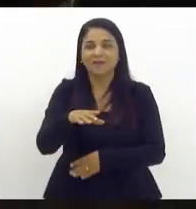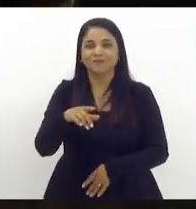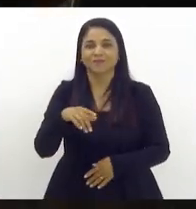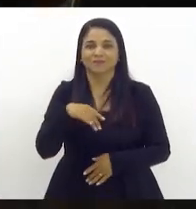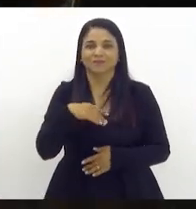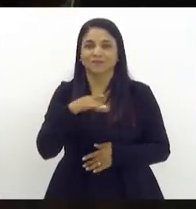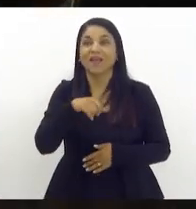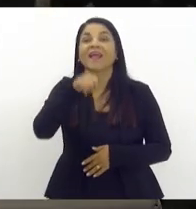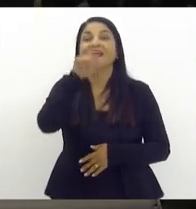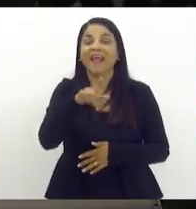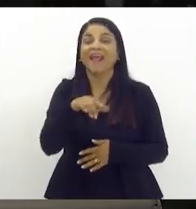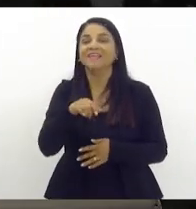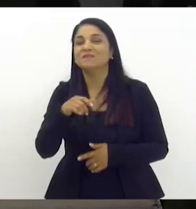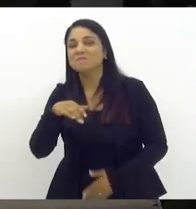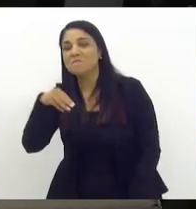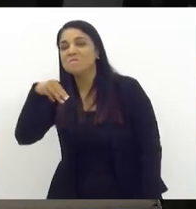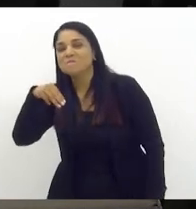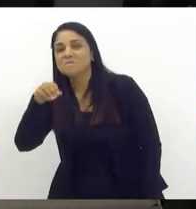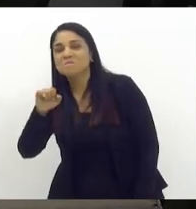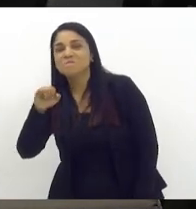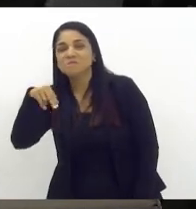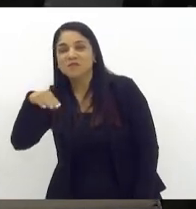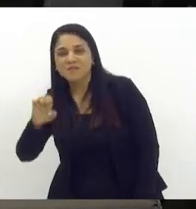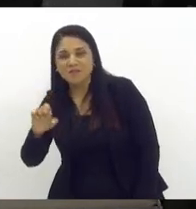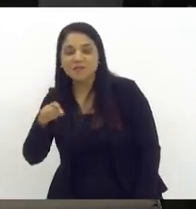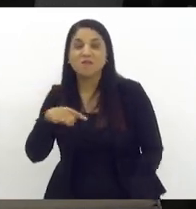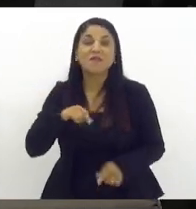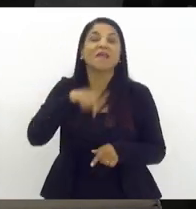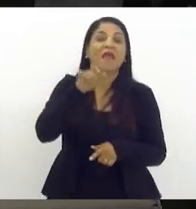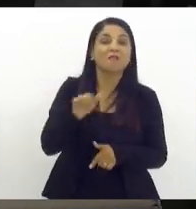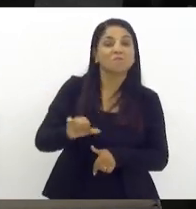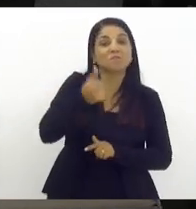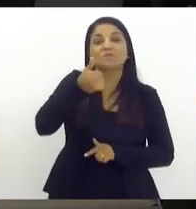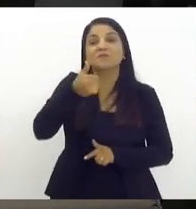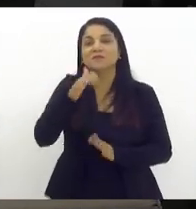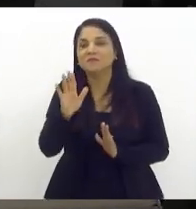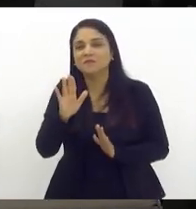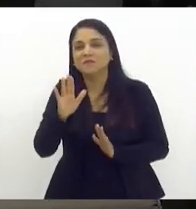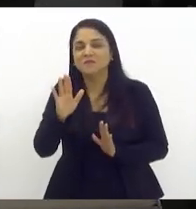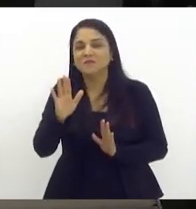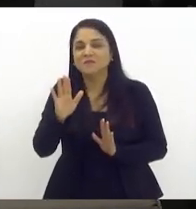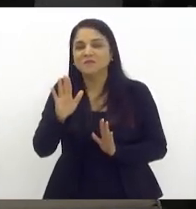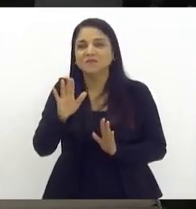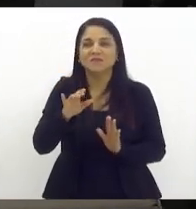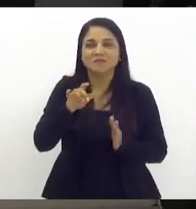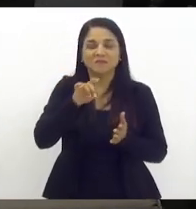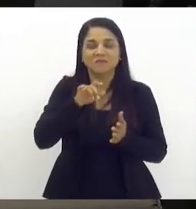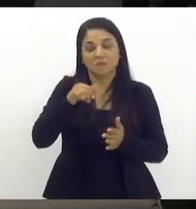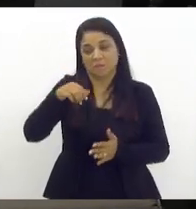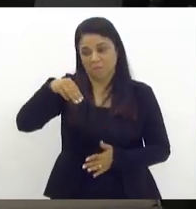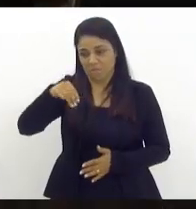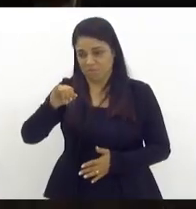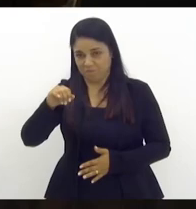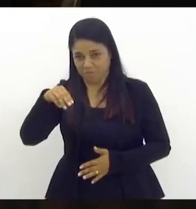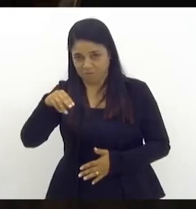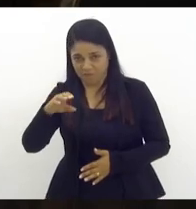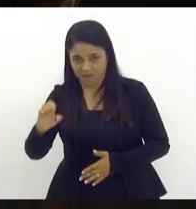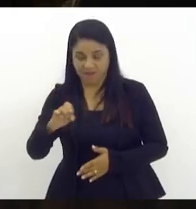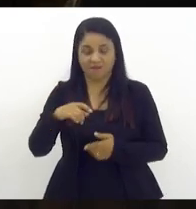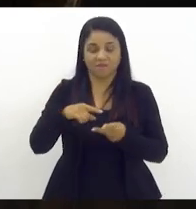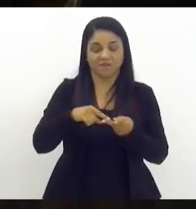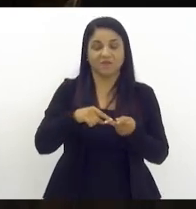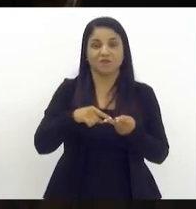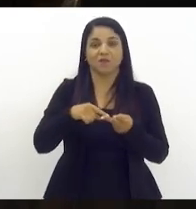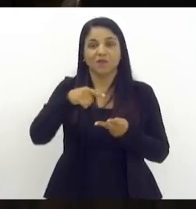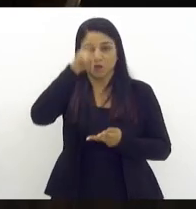Paulo? O deputado Mink. Então, para aí, deixa eu só escrever para não dar confusão. Mink, Luiz Paulo,